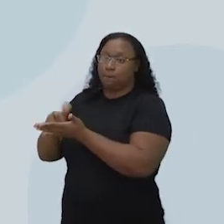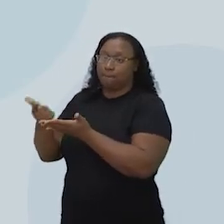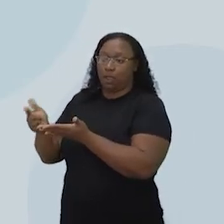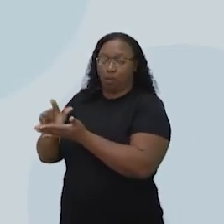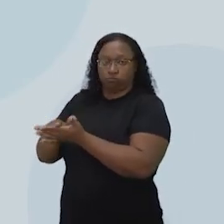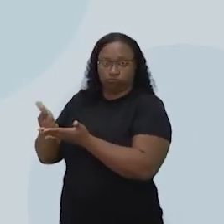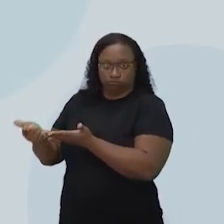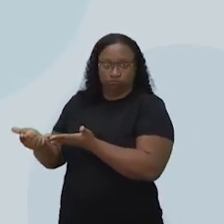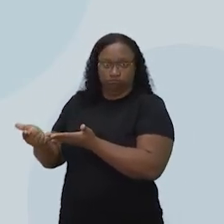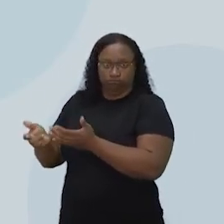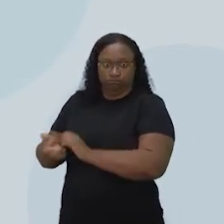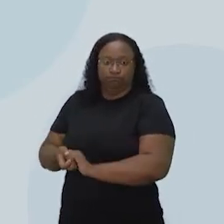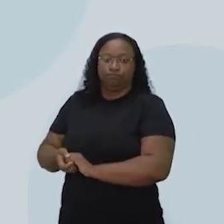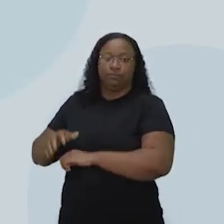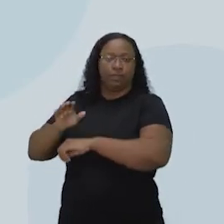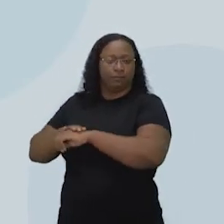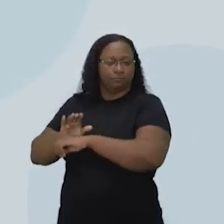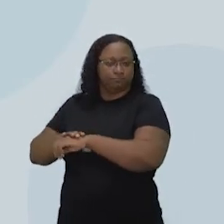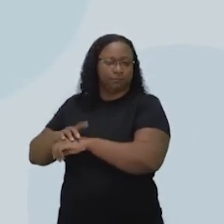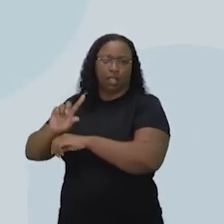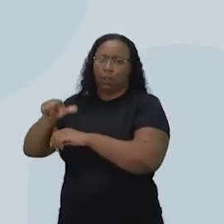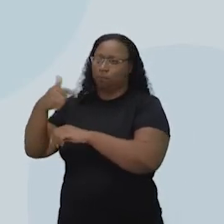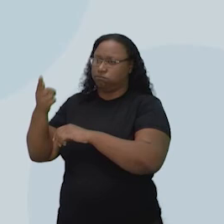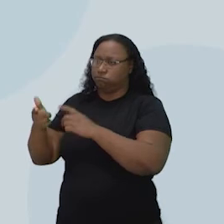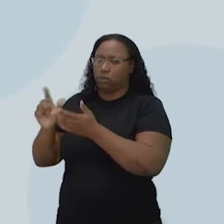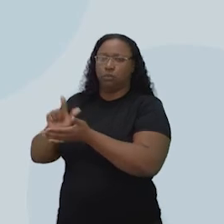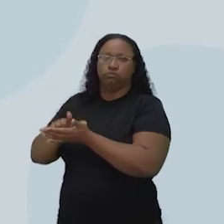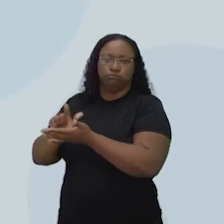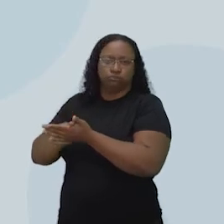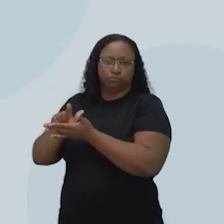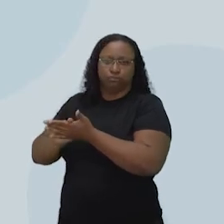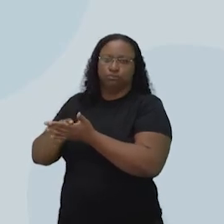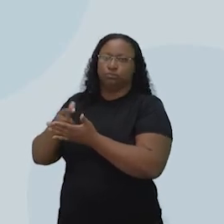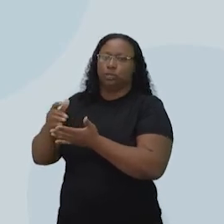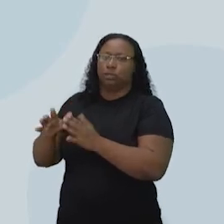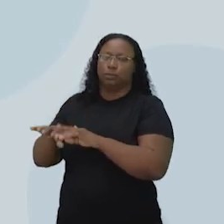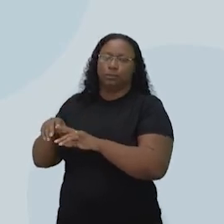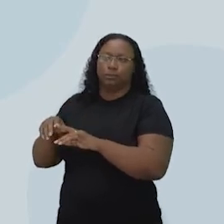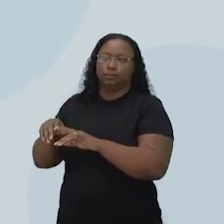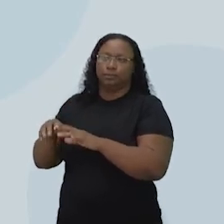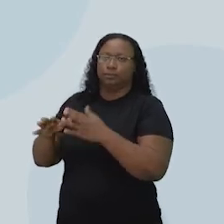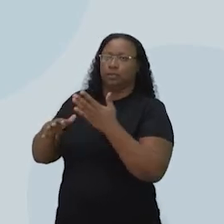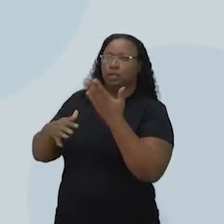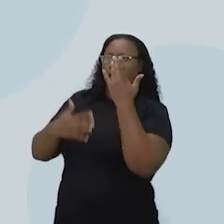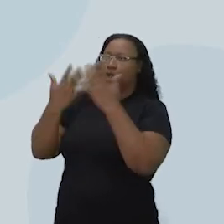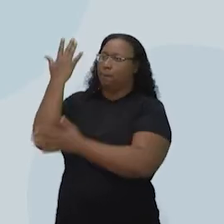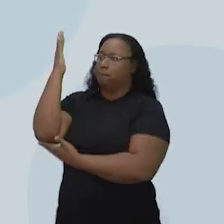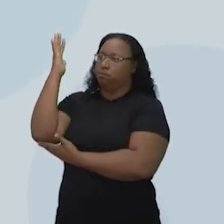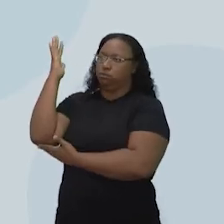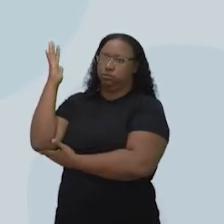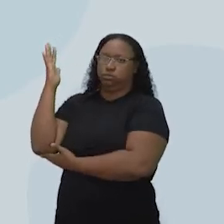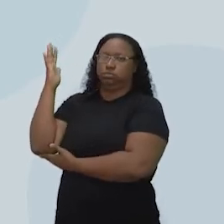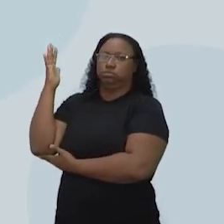que faz a celulose e depois o papel do eucalipto ou pinus, né? Que são 2 espécies